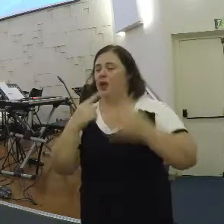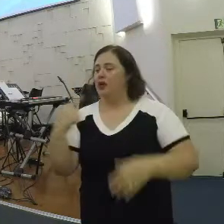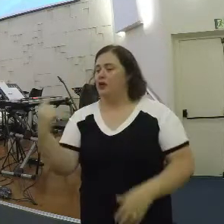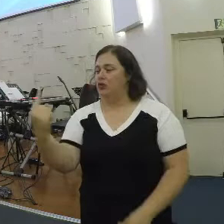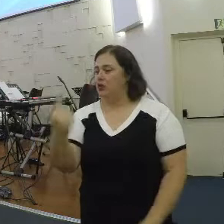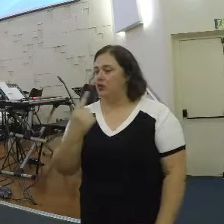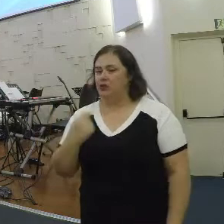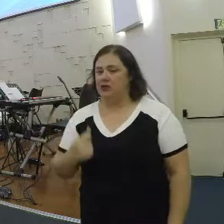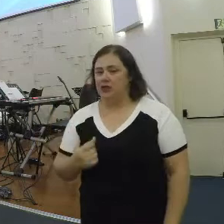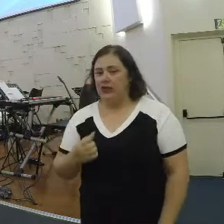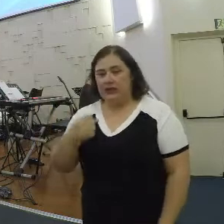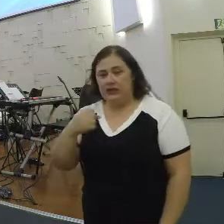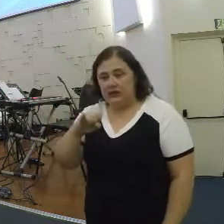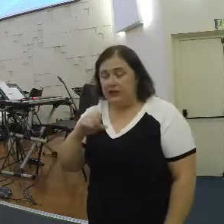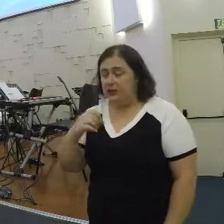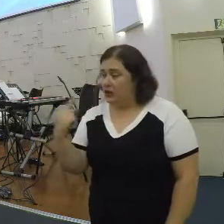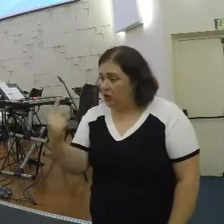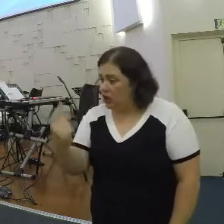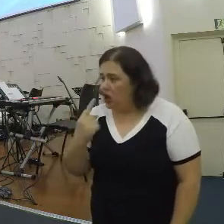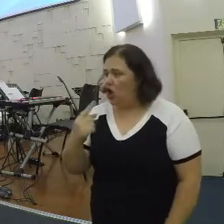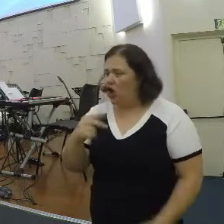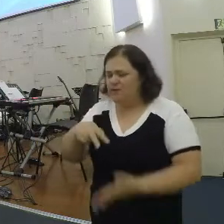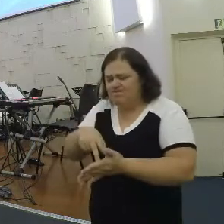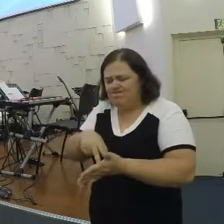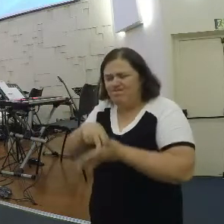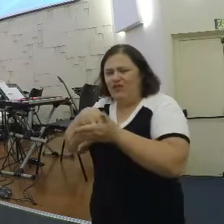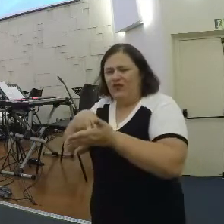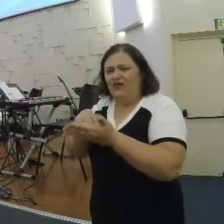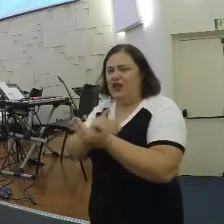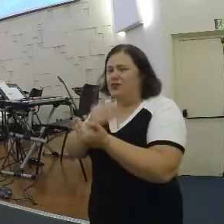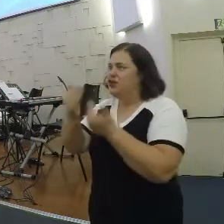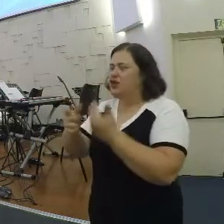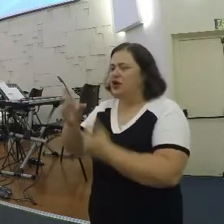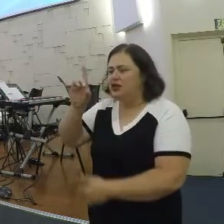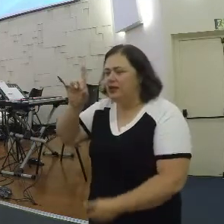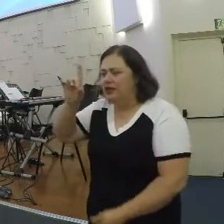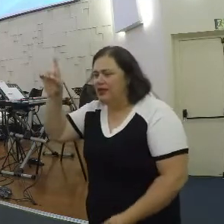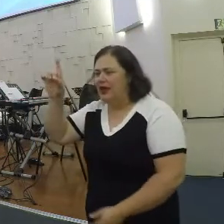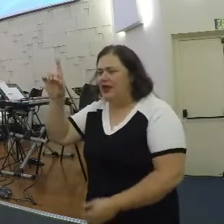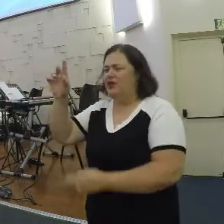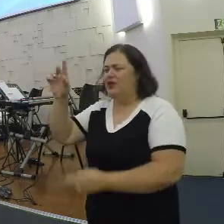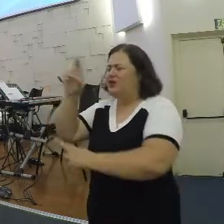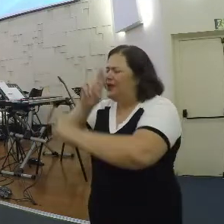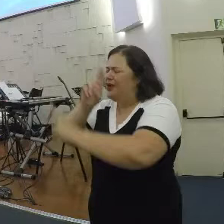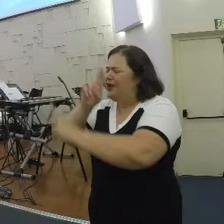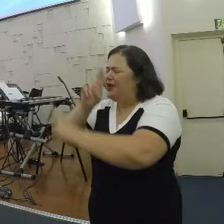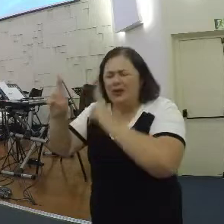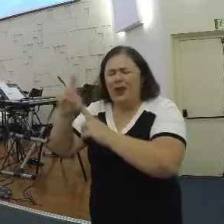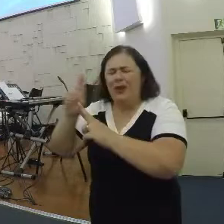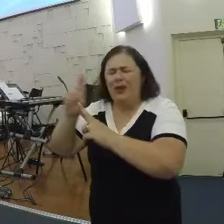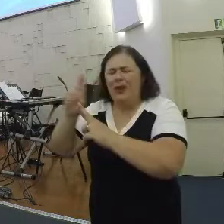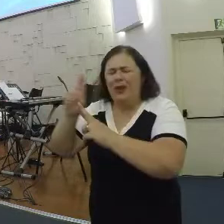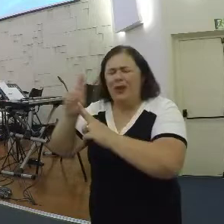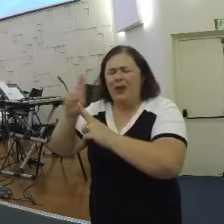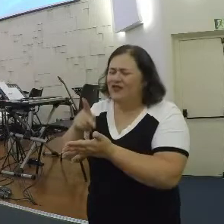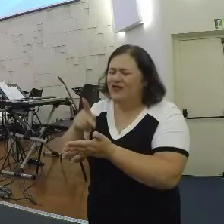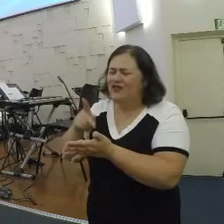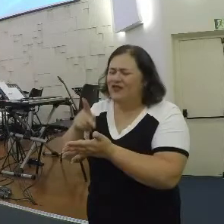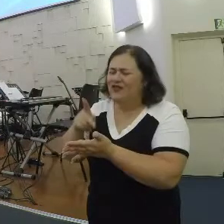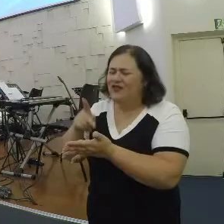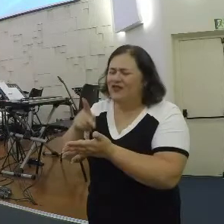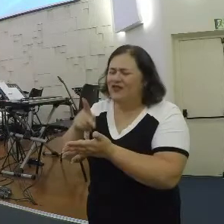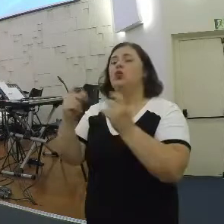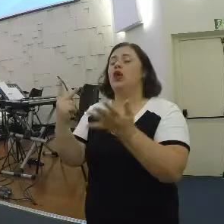amorosamente lidando com o mundo. É alguém que desenvolve relacionamento profundo com Deus, vive na presença